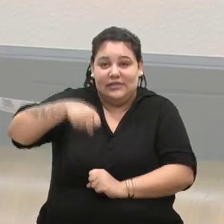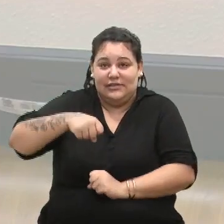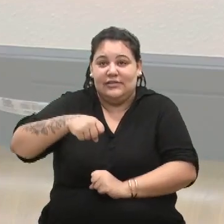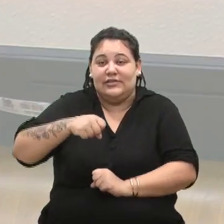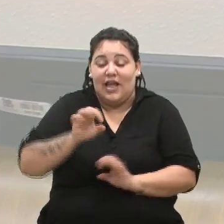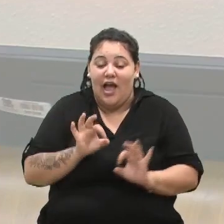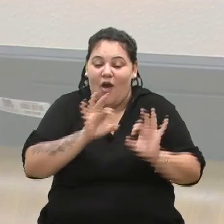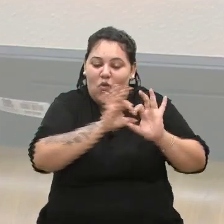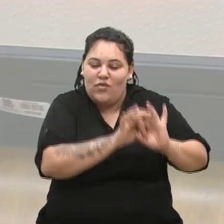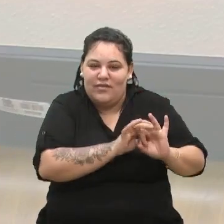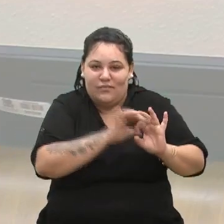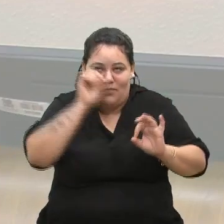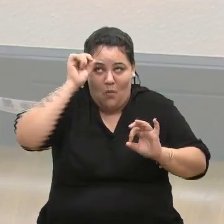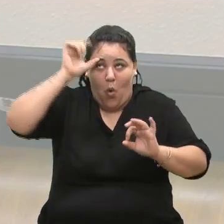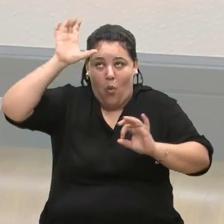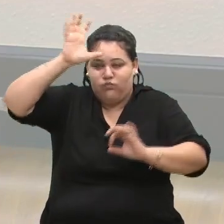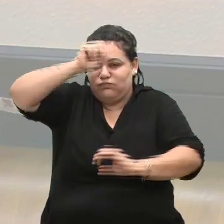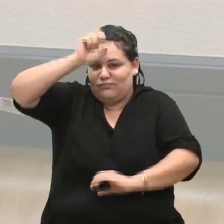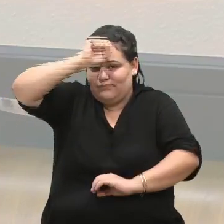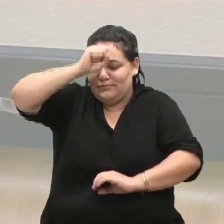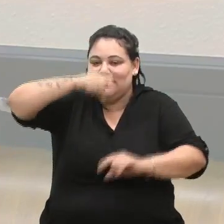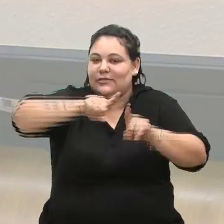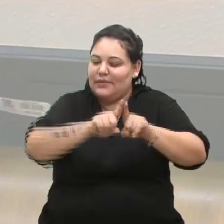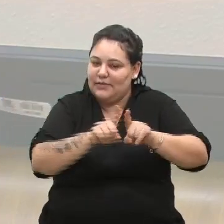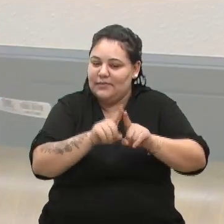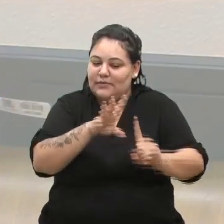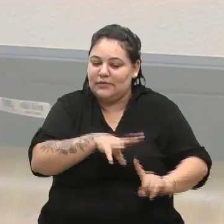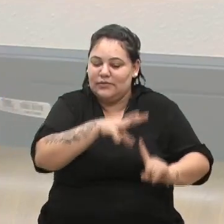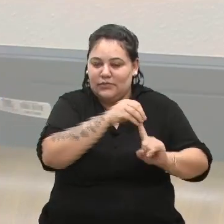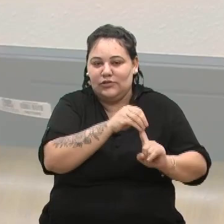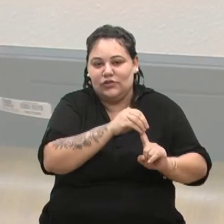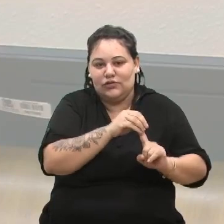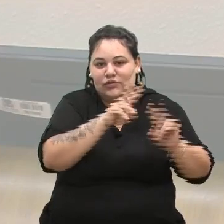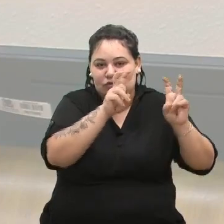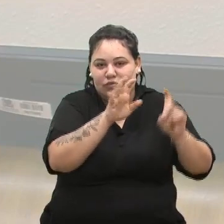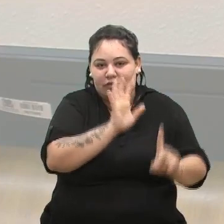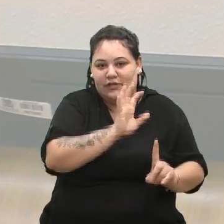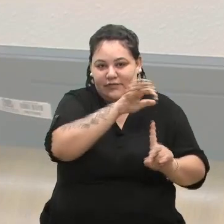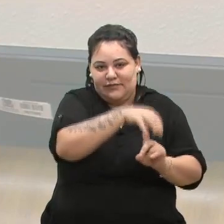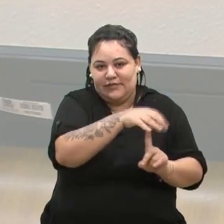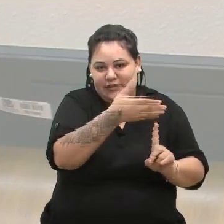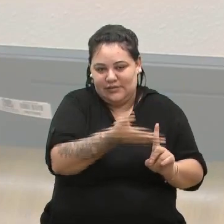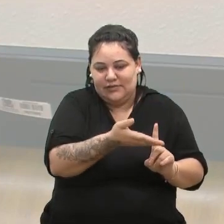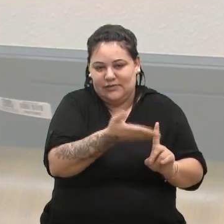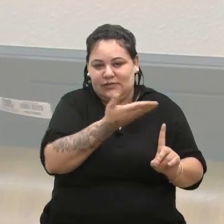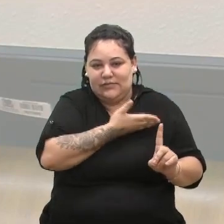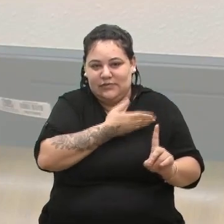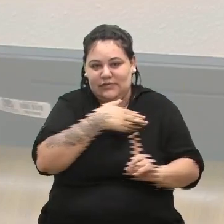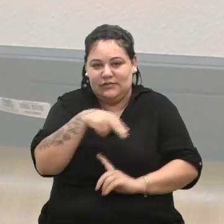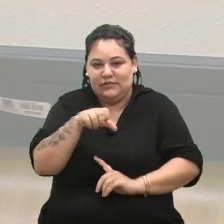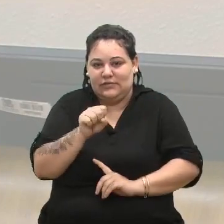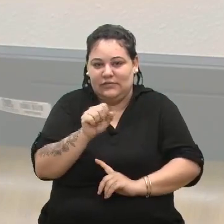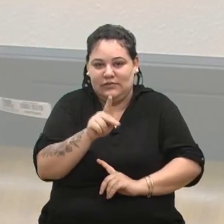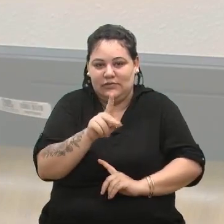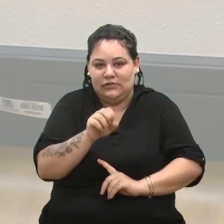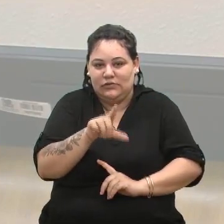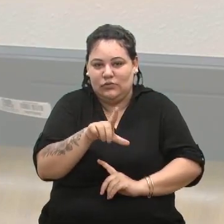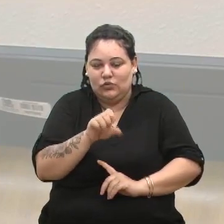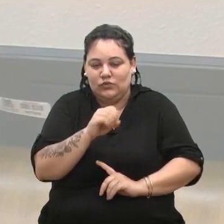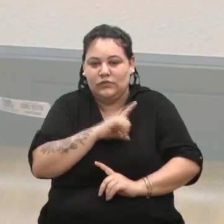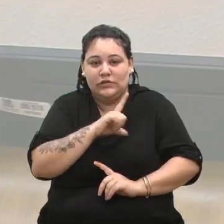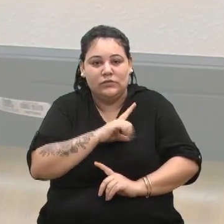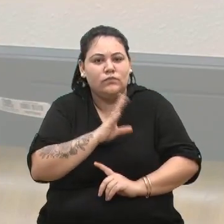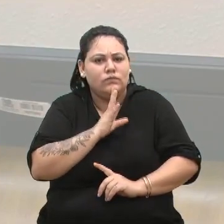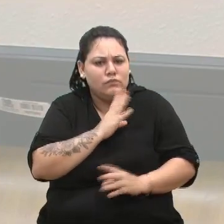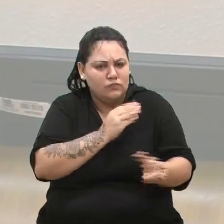atrelar ao conhecimento, principalmente sobre essas feiras, do nosso amigo Edson Nesplo, que tem um vasto conhecimento nessa